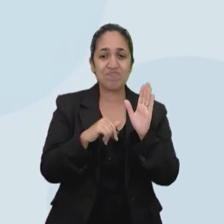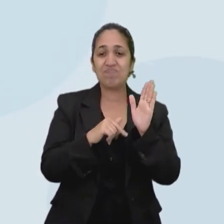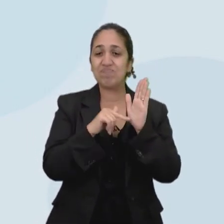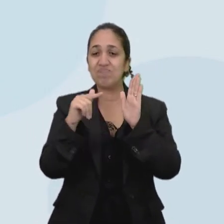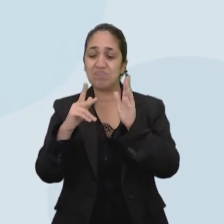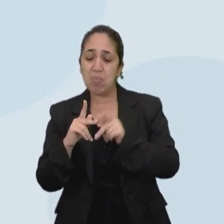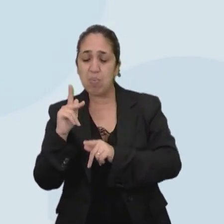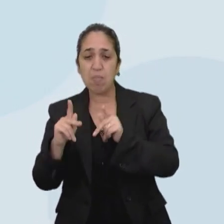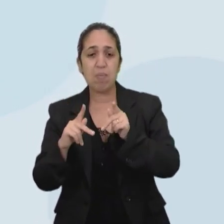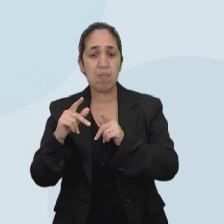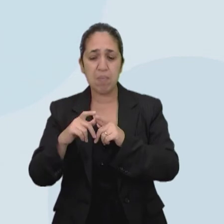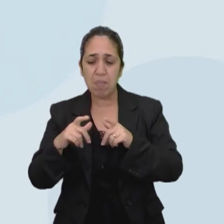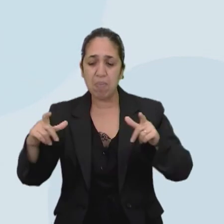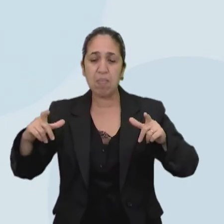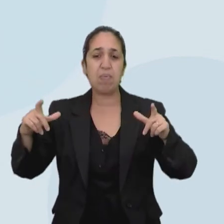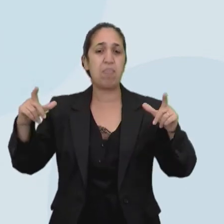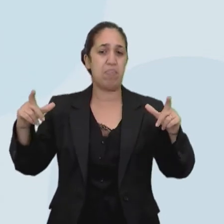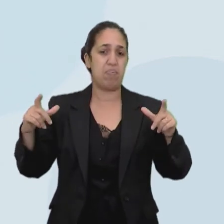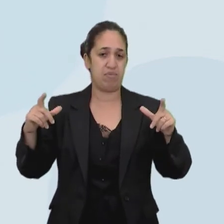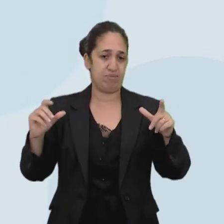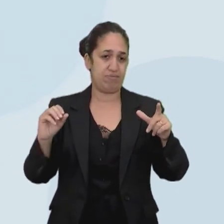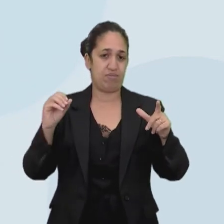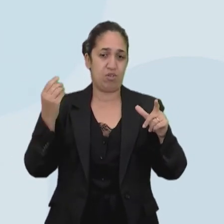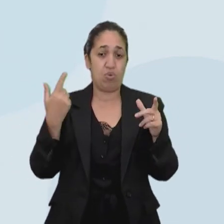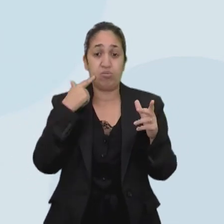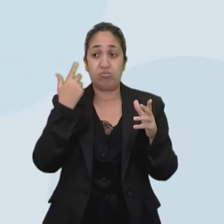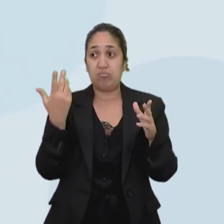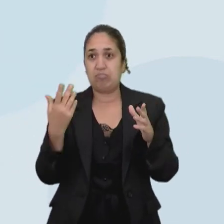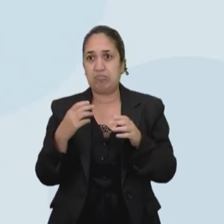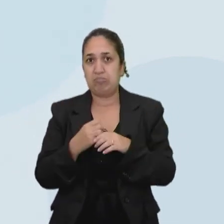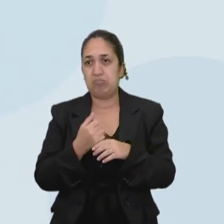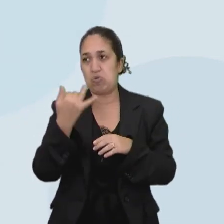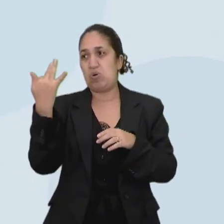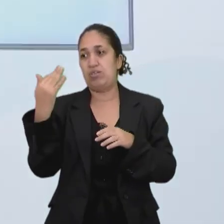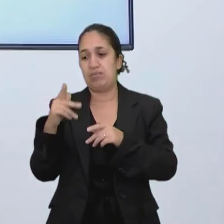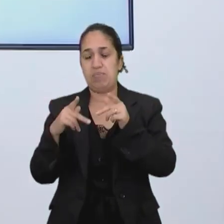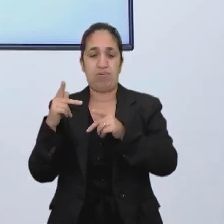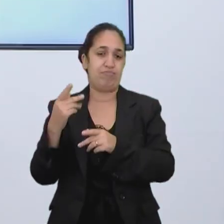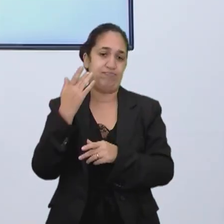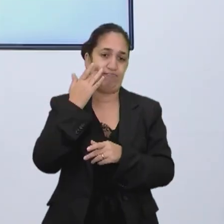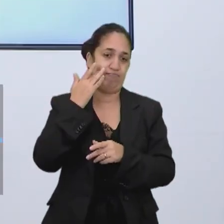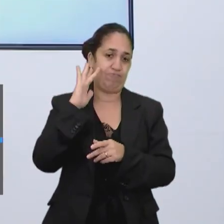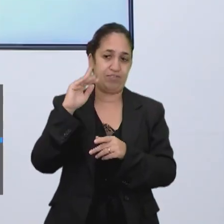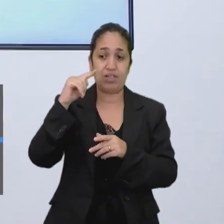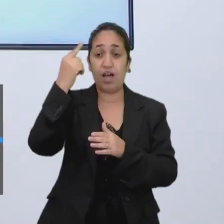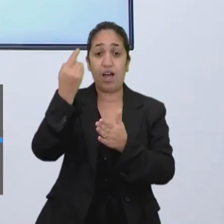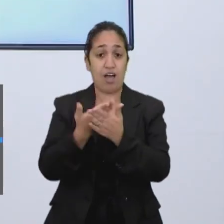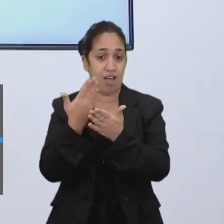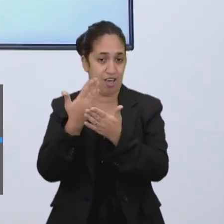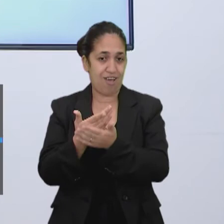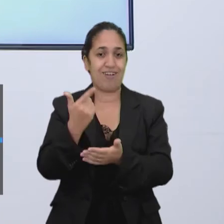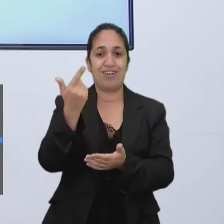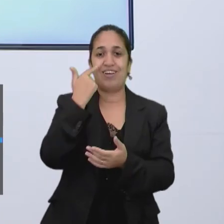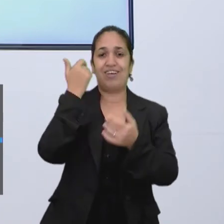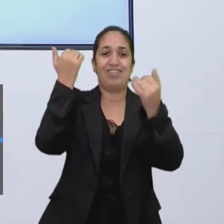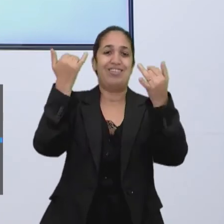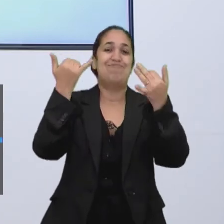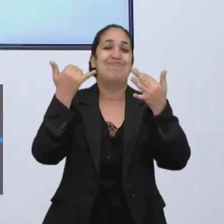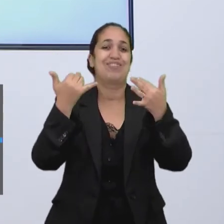numa população grande ou desconhecida. Existe, acho que é a próxima aula, inclusive, a gente vai falar